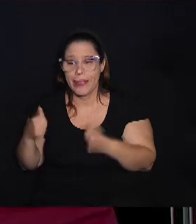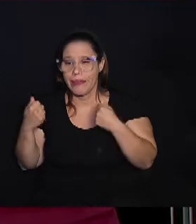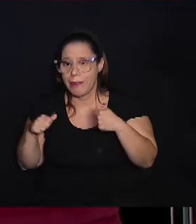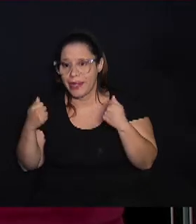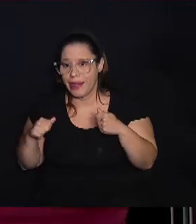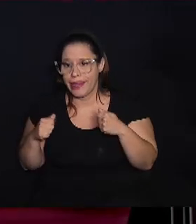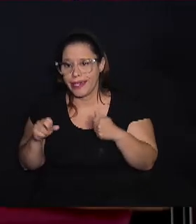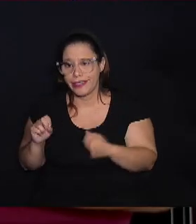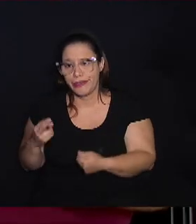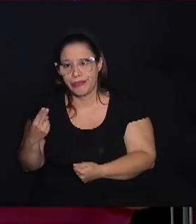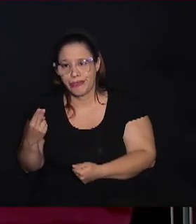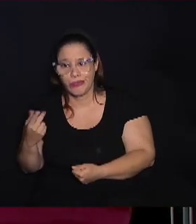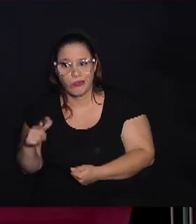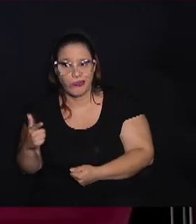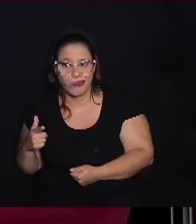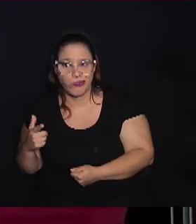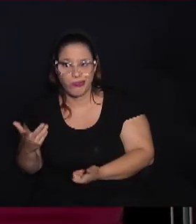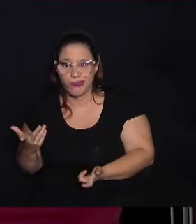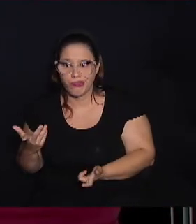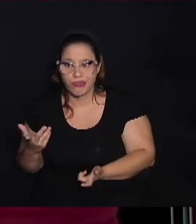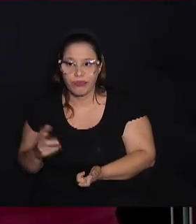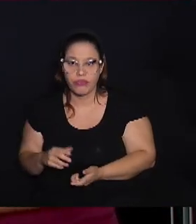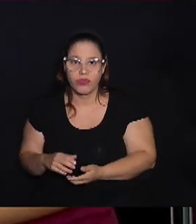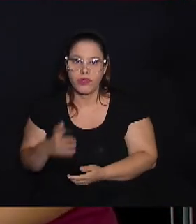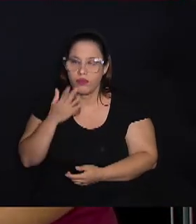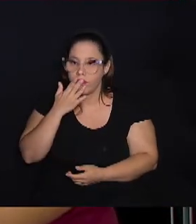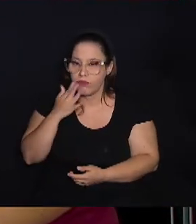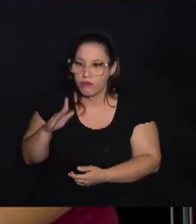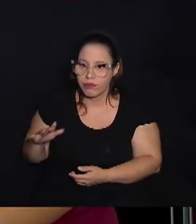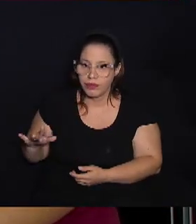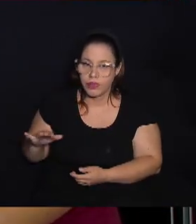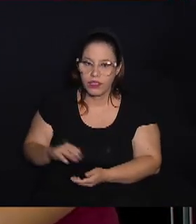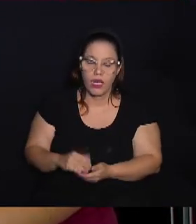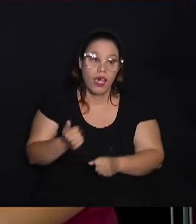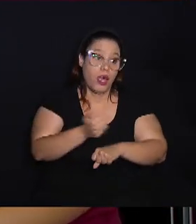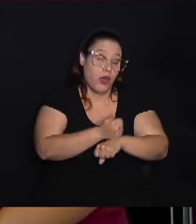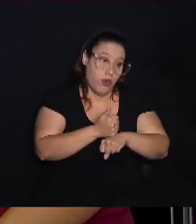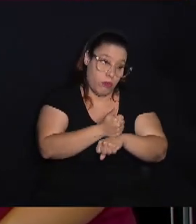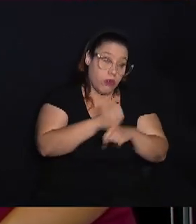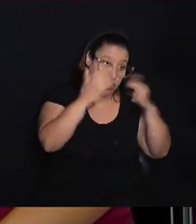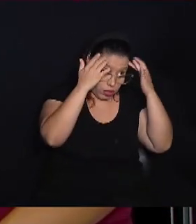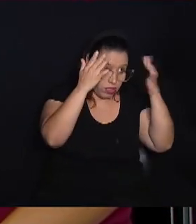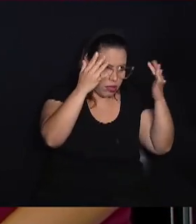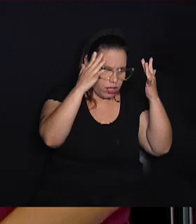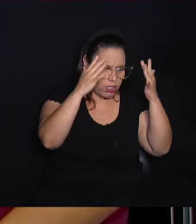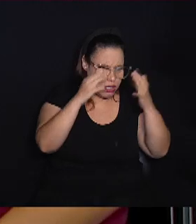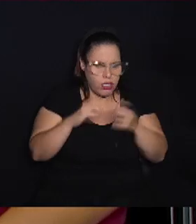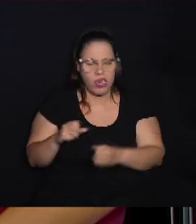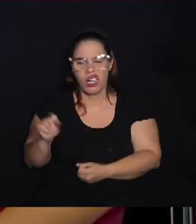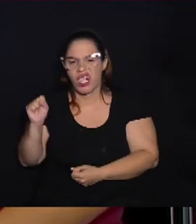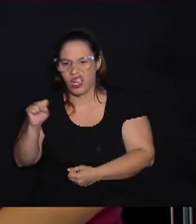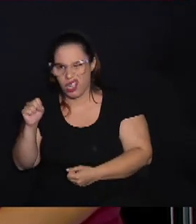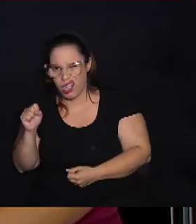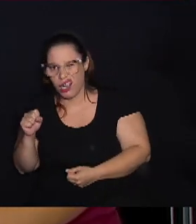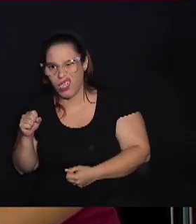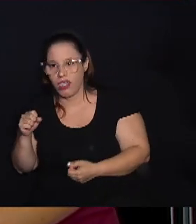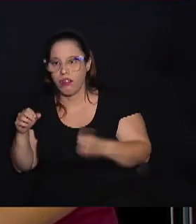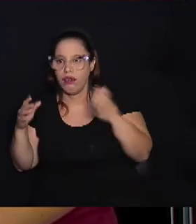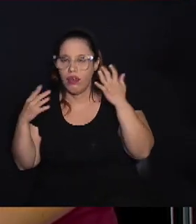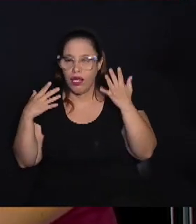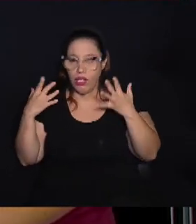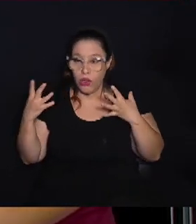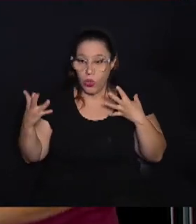grupo, né? Se é um grupo de crianças, E é uma profissão que tem que ter muita criatividade, né? Sim, tem que ter bastante jogo de cintura. Jogo de